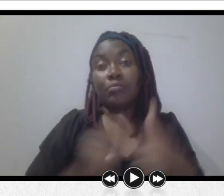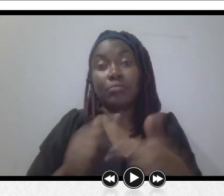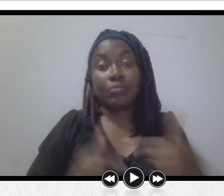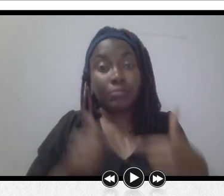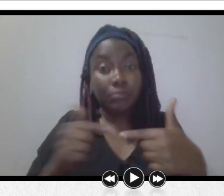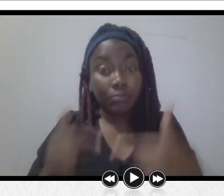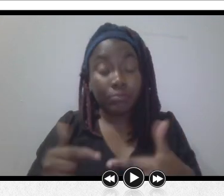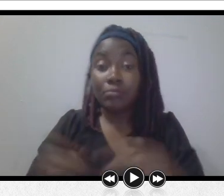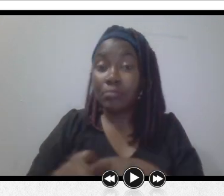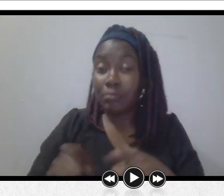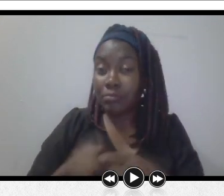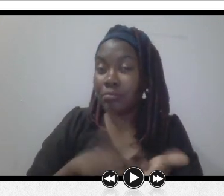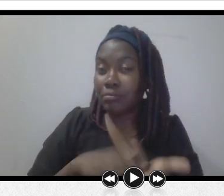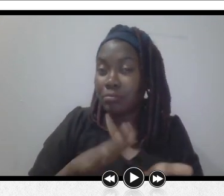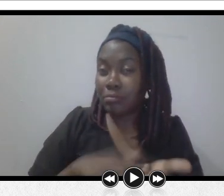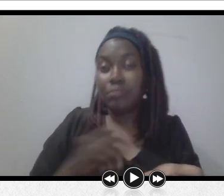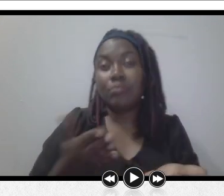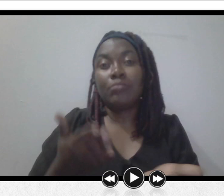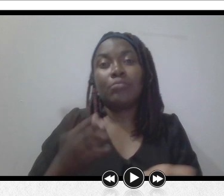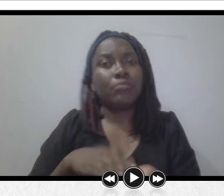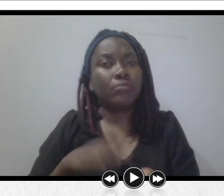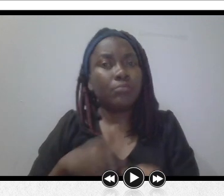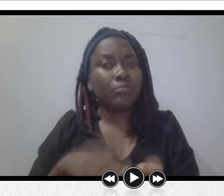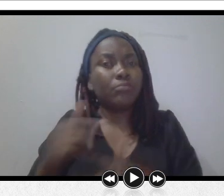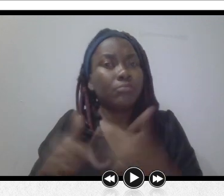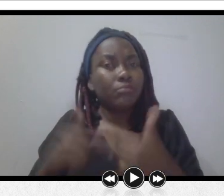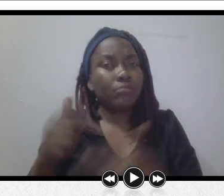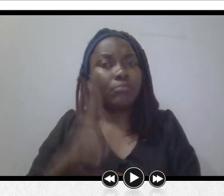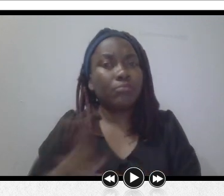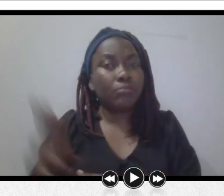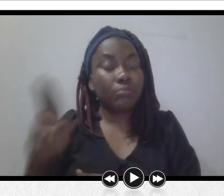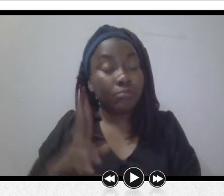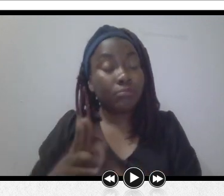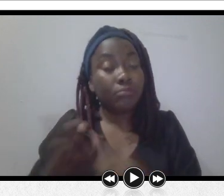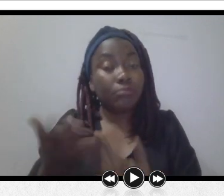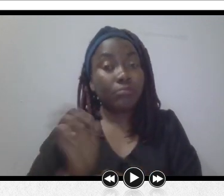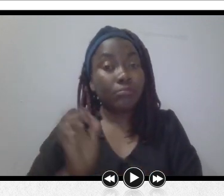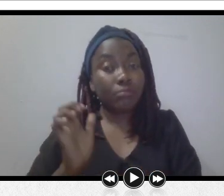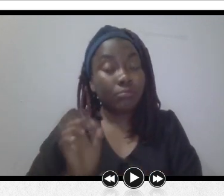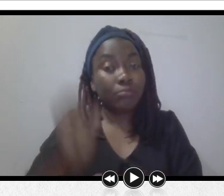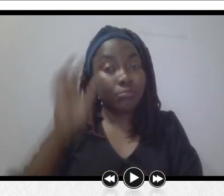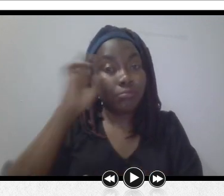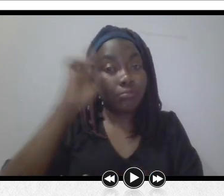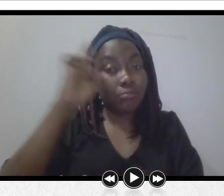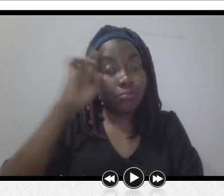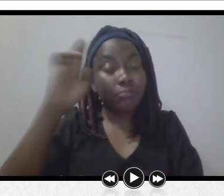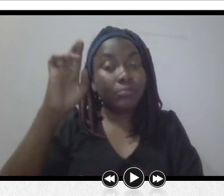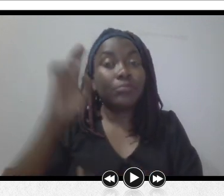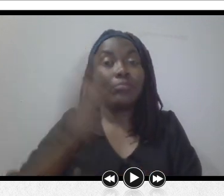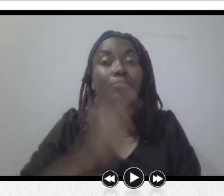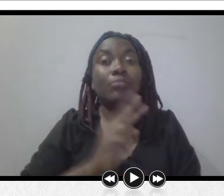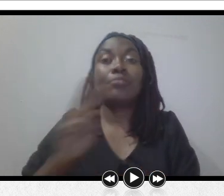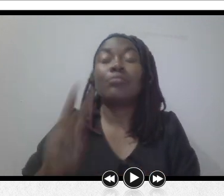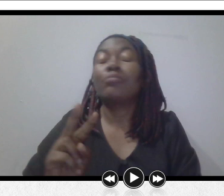atividades, inclusive cobrando tarifas, cobrando pelo serviço dos usuários, e ao Estado ficou delegada a função de regular,